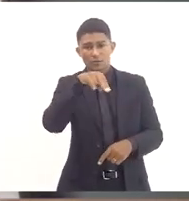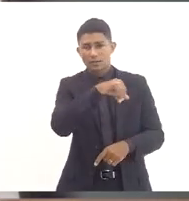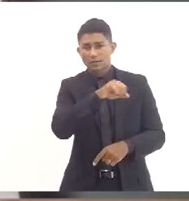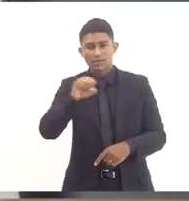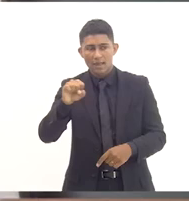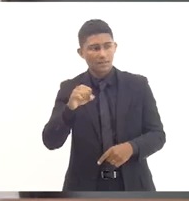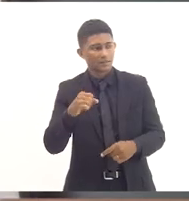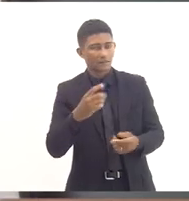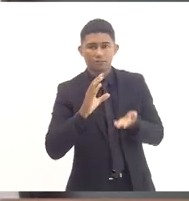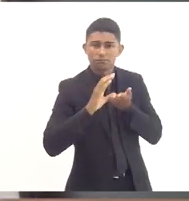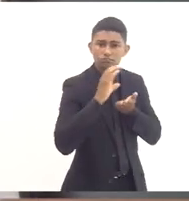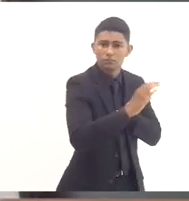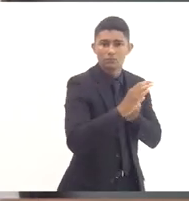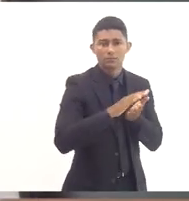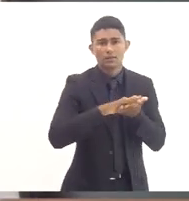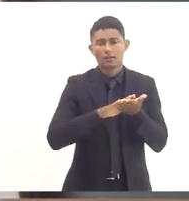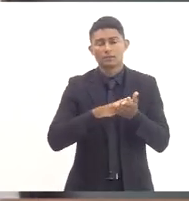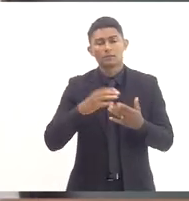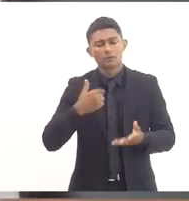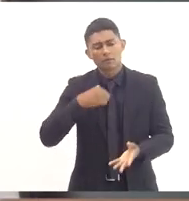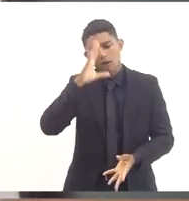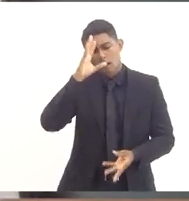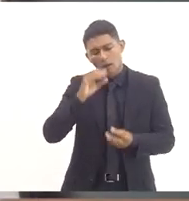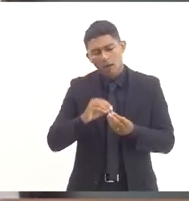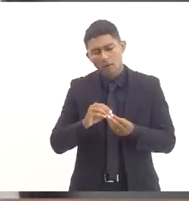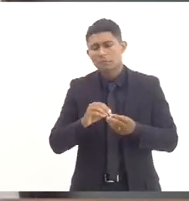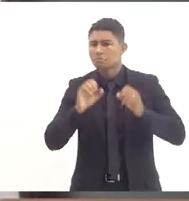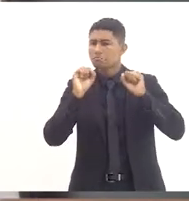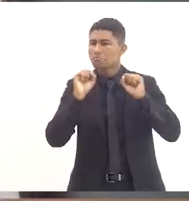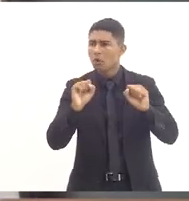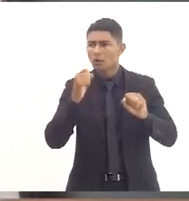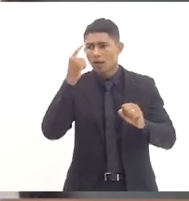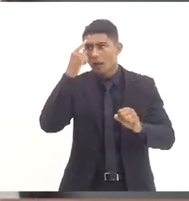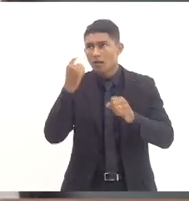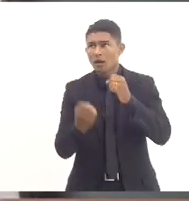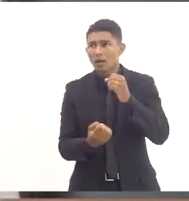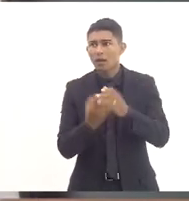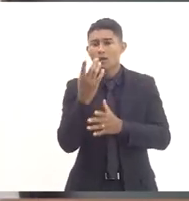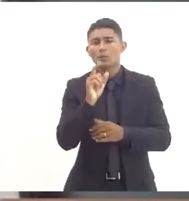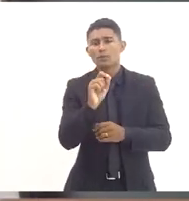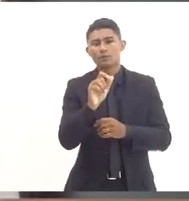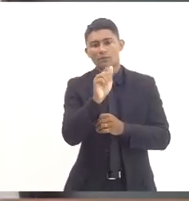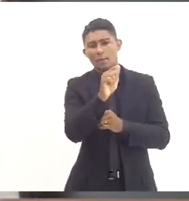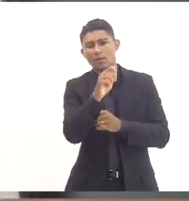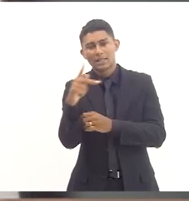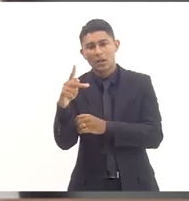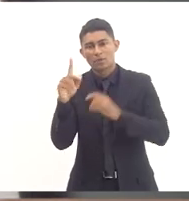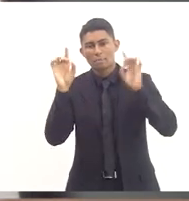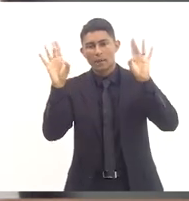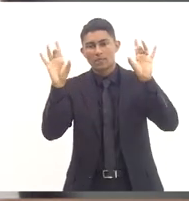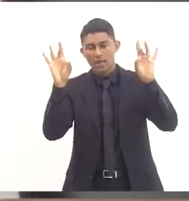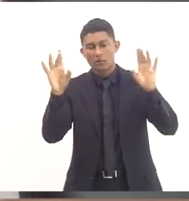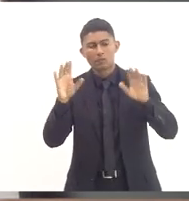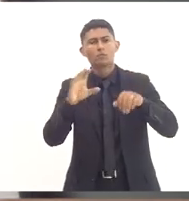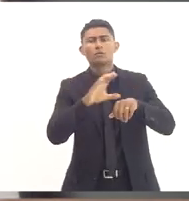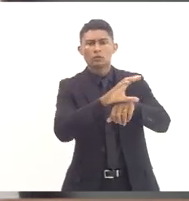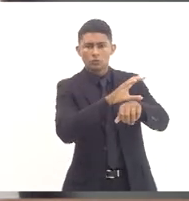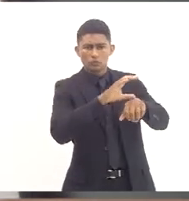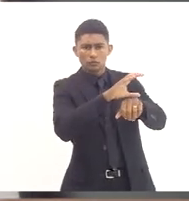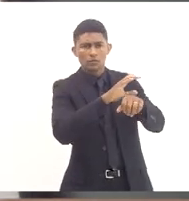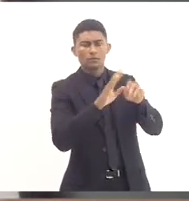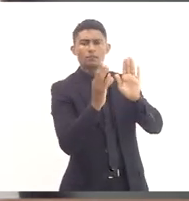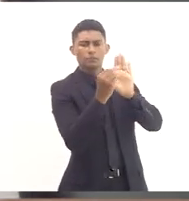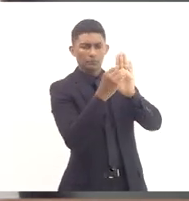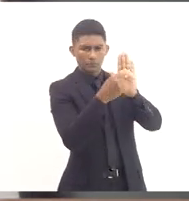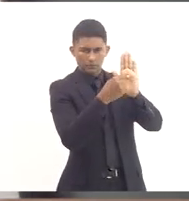porque não criaram uma aposentadoria especial que a constituição inclusive abre e se existe essa Norma né que